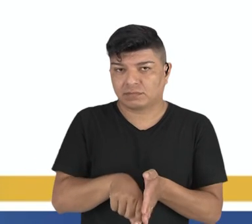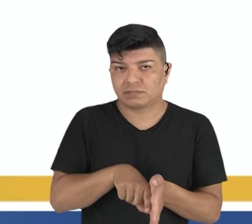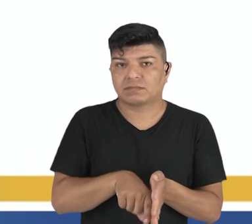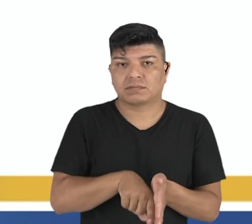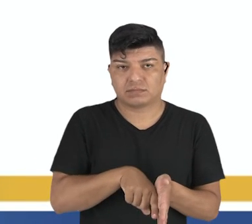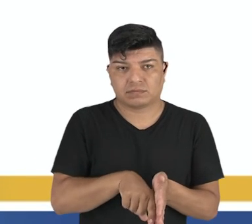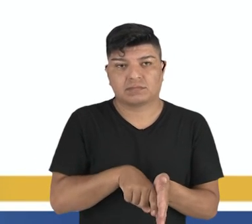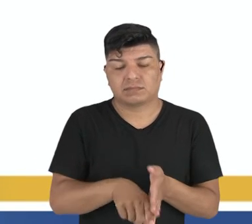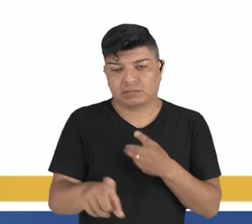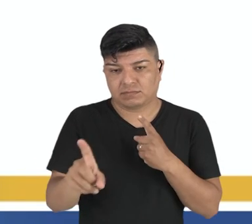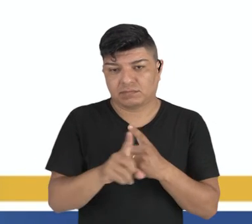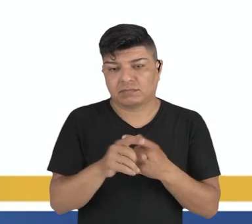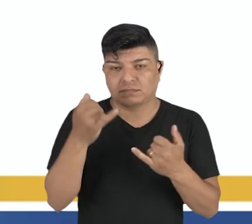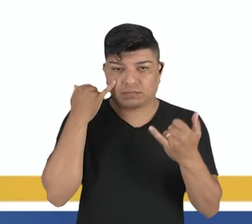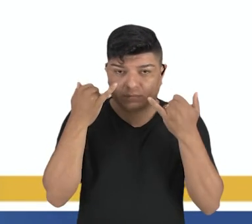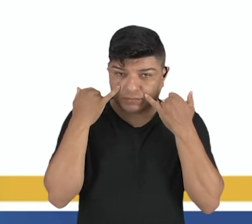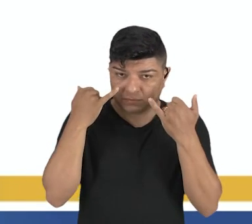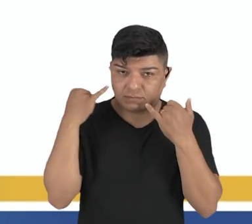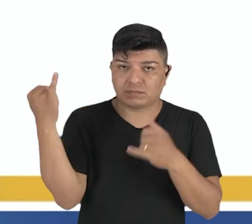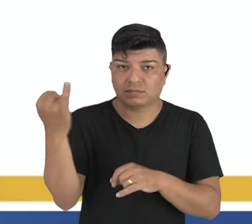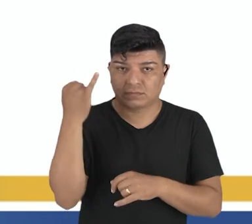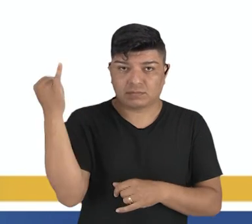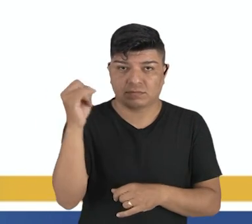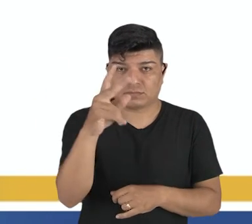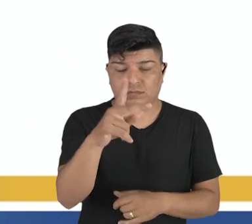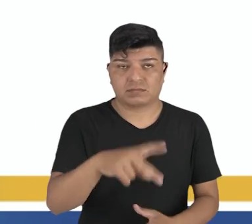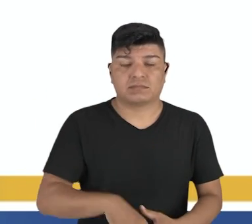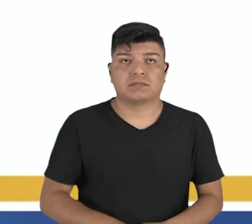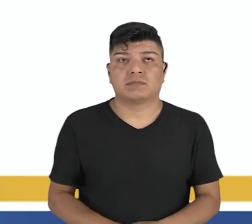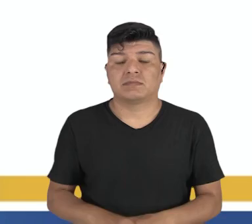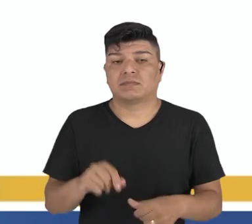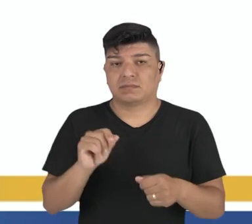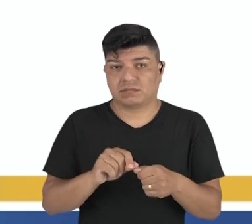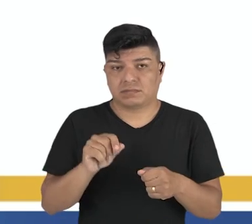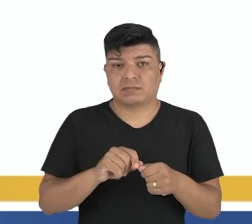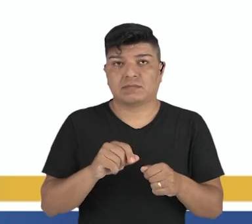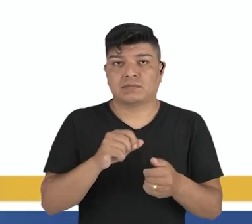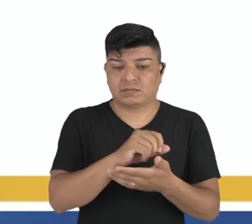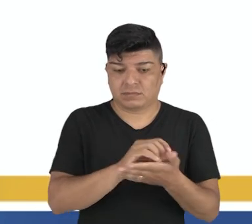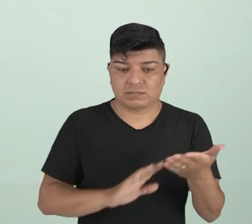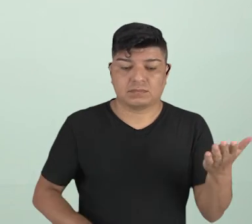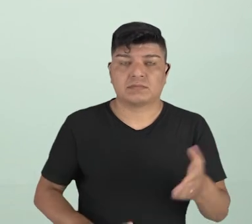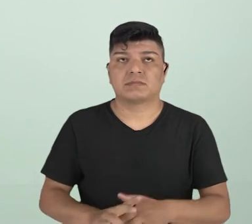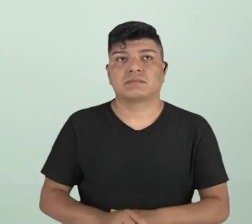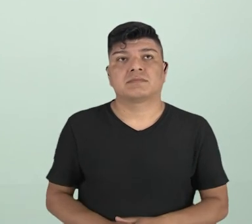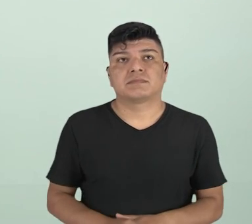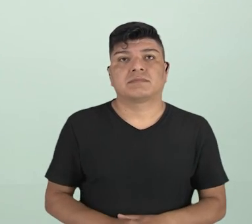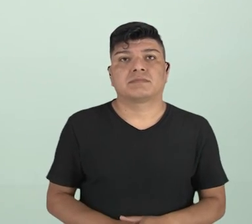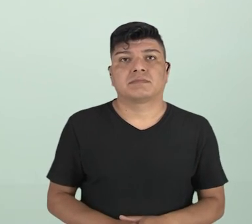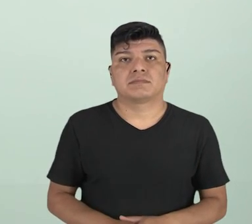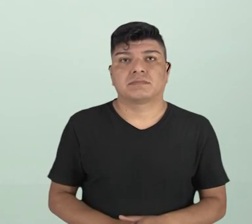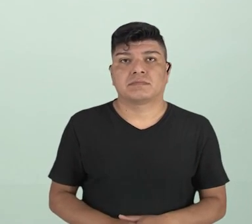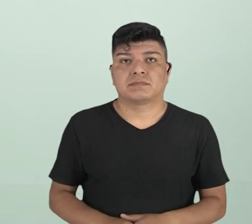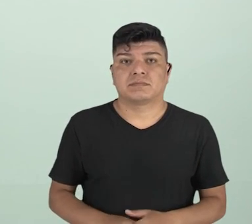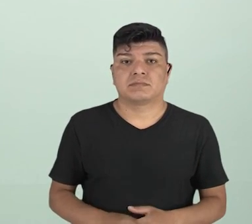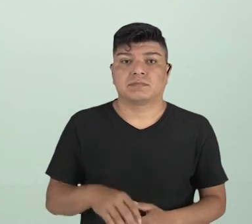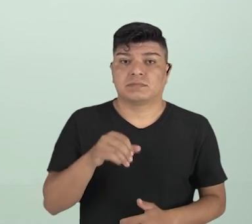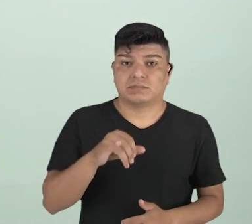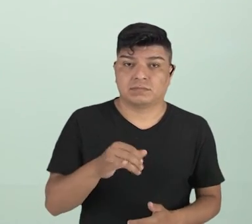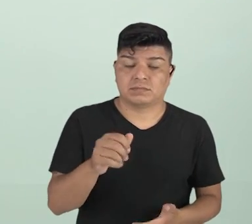disso, vocês vão encontrar informações muito interessantes, ok? Façam essa atividade. E aí, no mais, se vocês